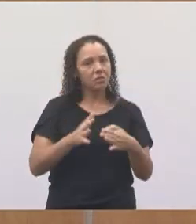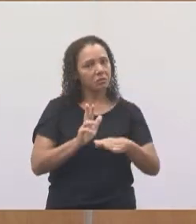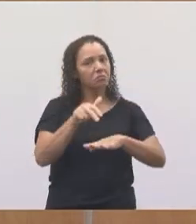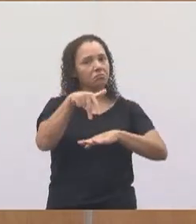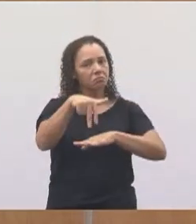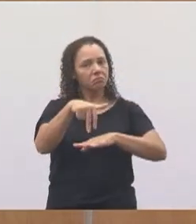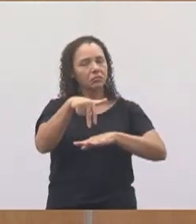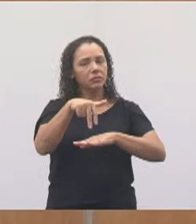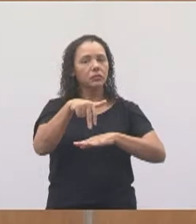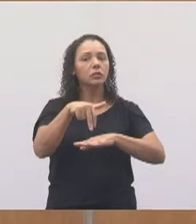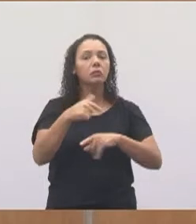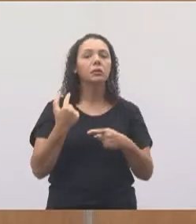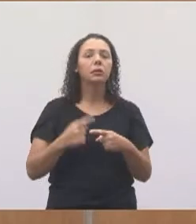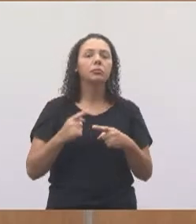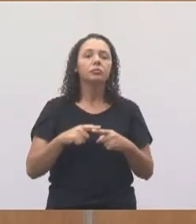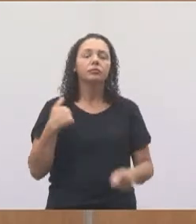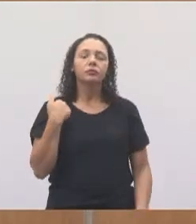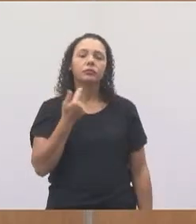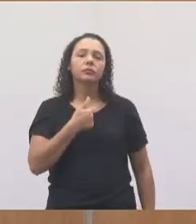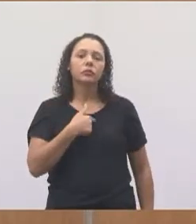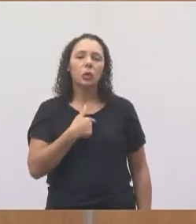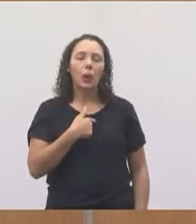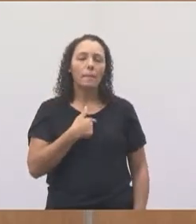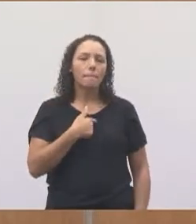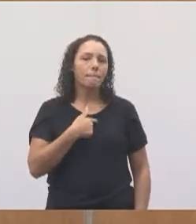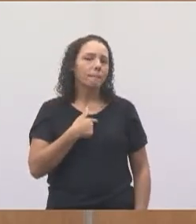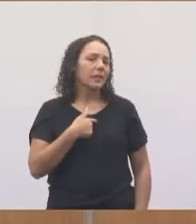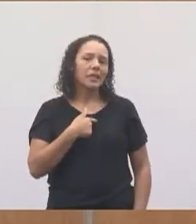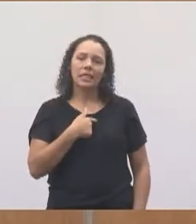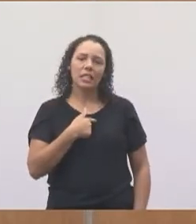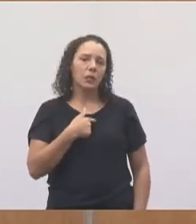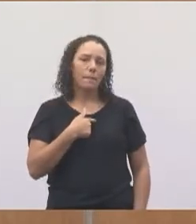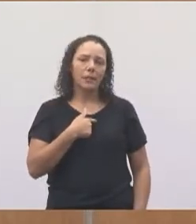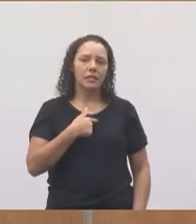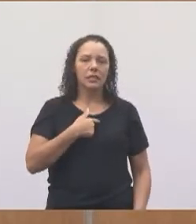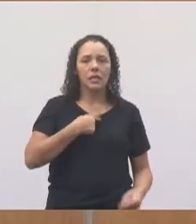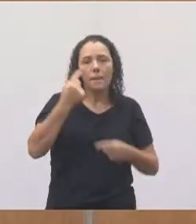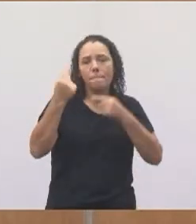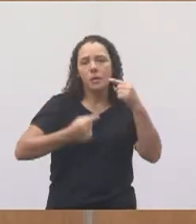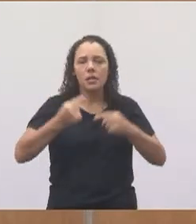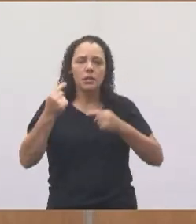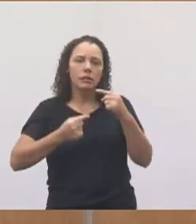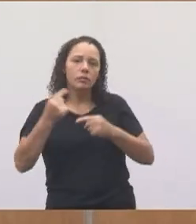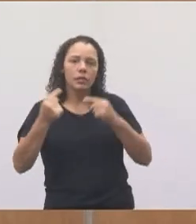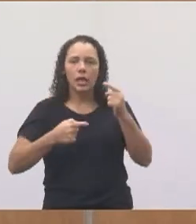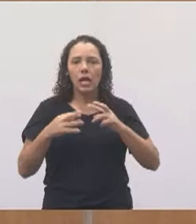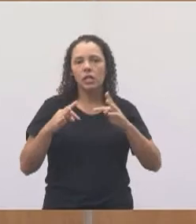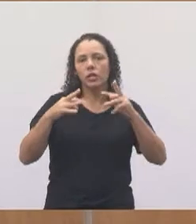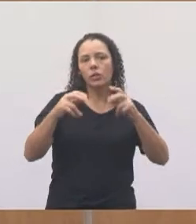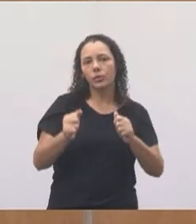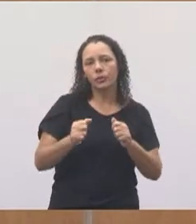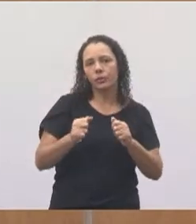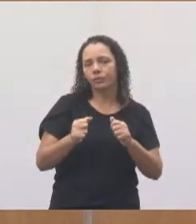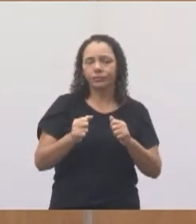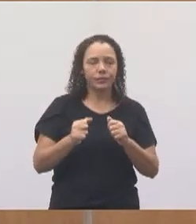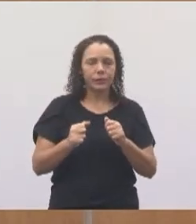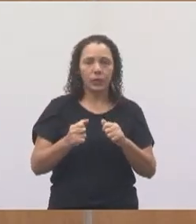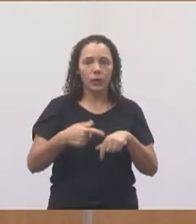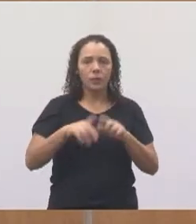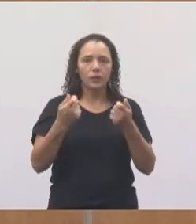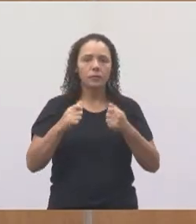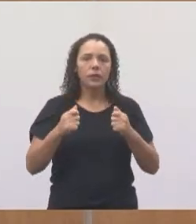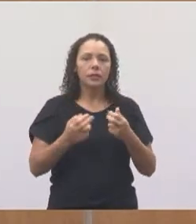tribuna, porque a gente não precisa politizar tudo que vem aqui na tribuna, mas a gente tem que sempre falar